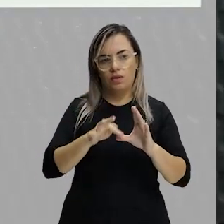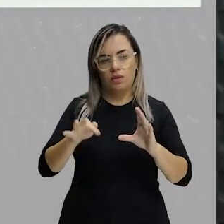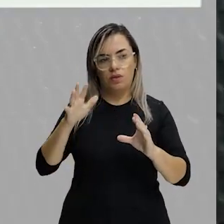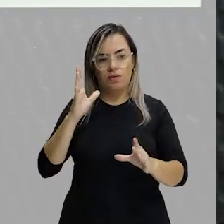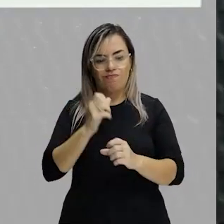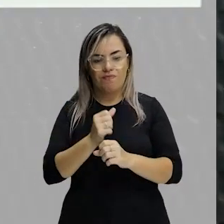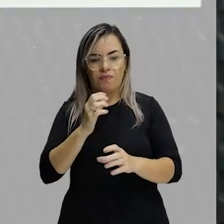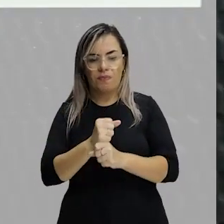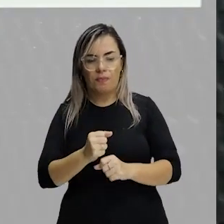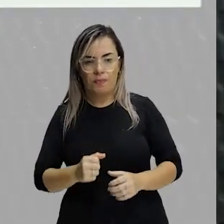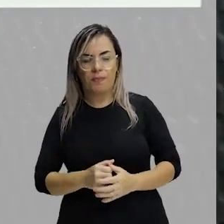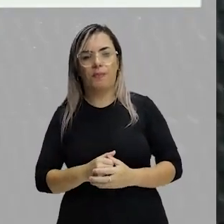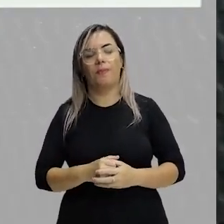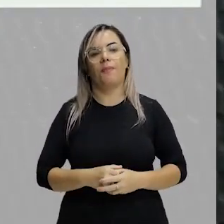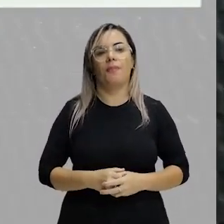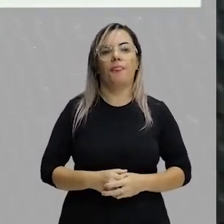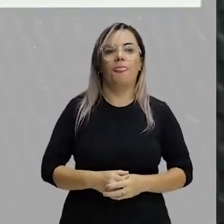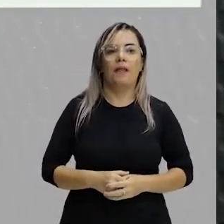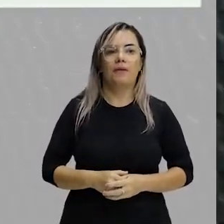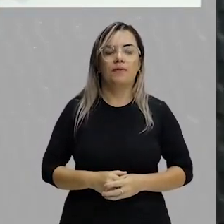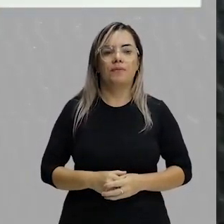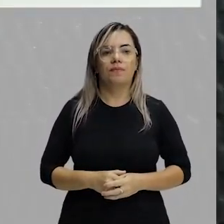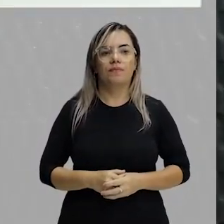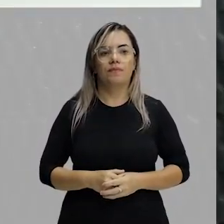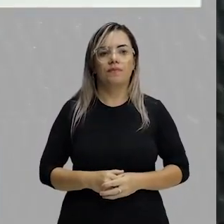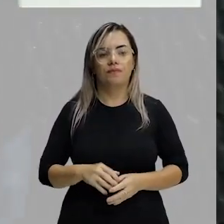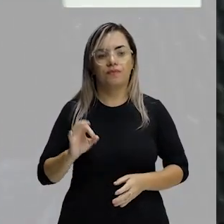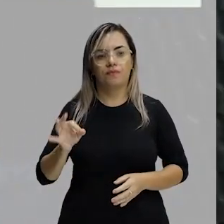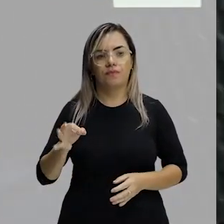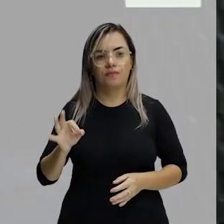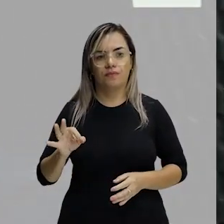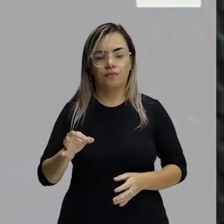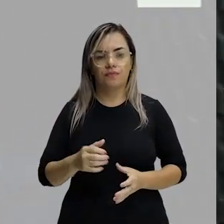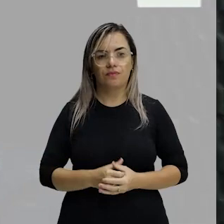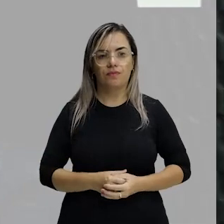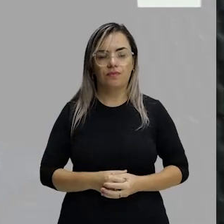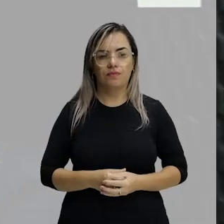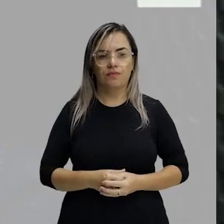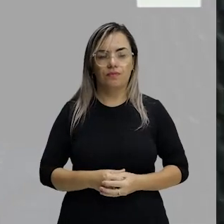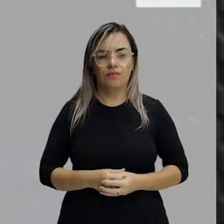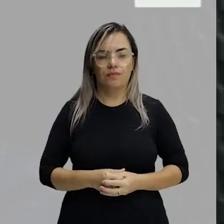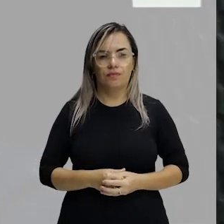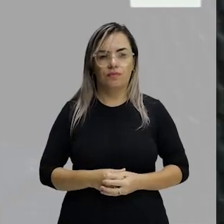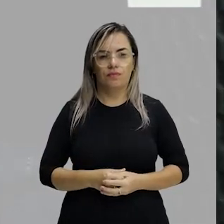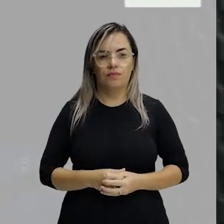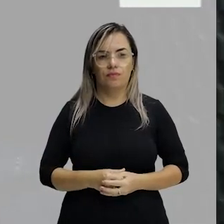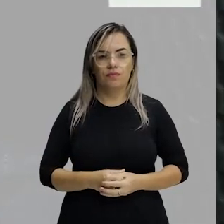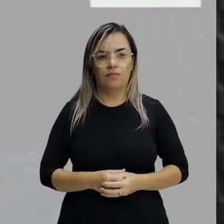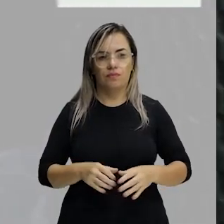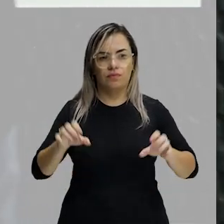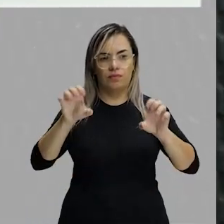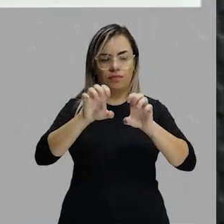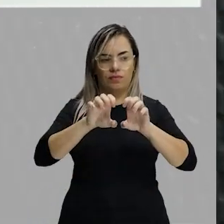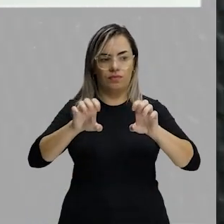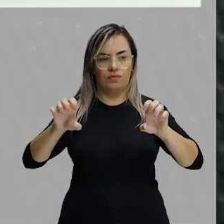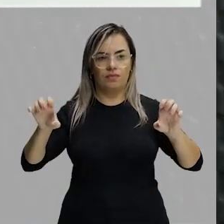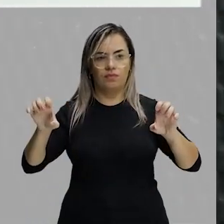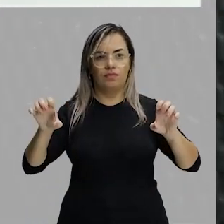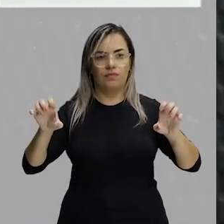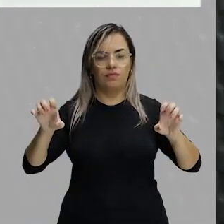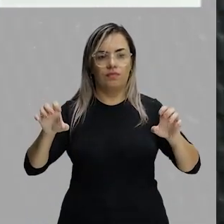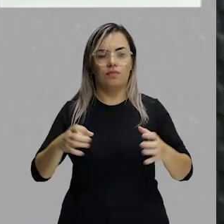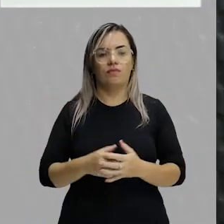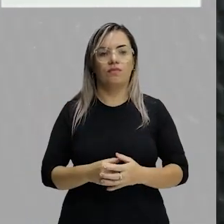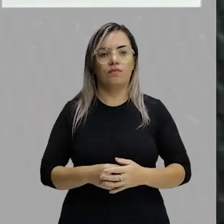dar informações para que você calcule, certo? Então, veja só, minha equação para essa situação